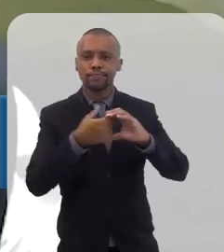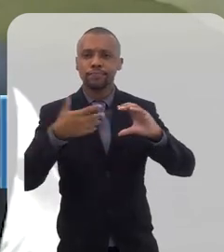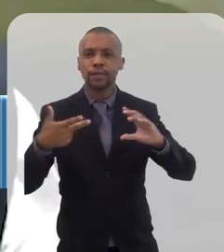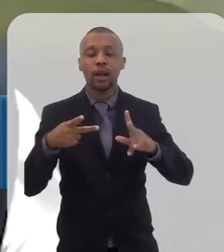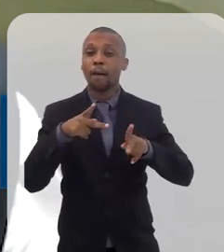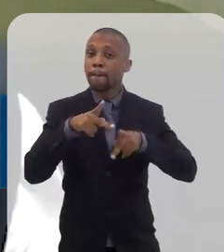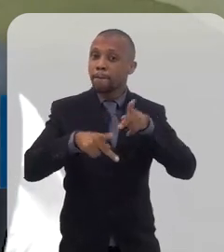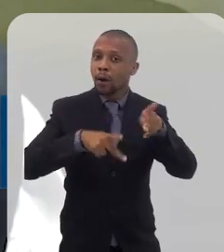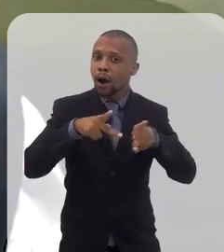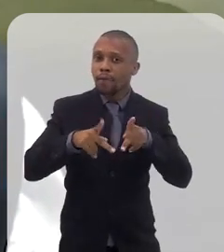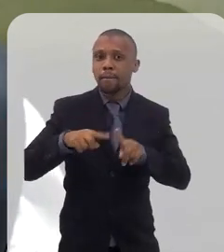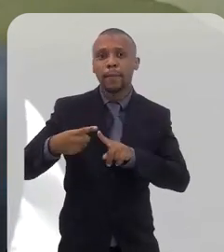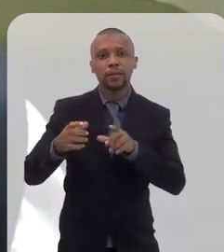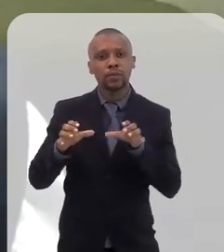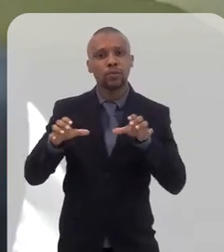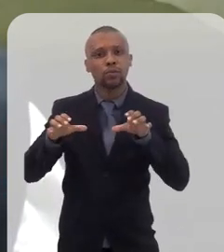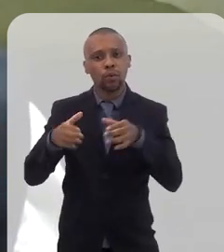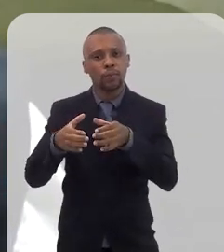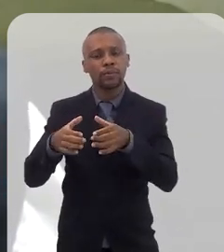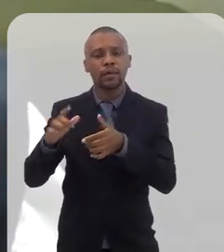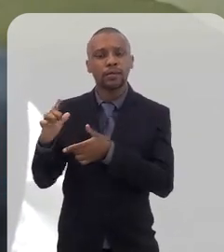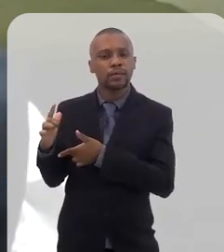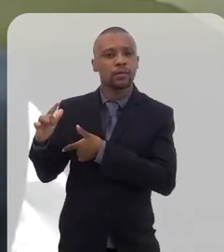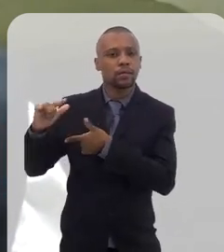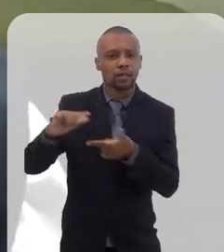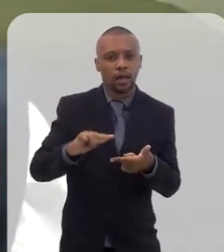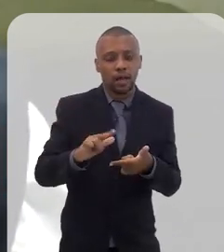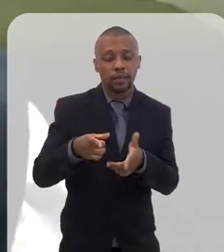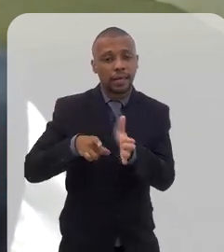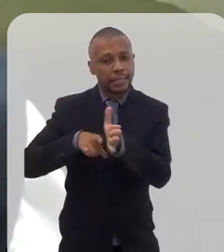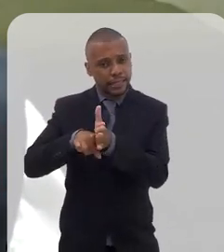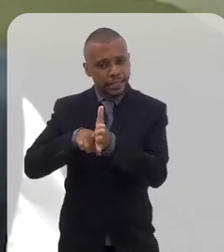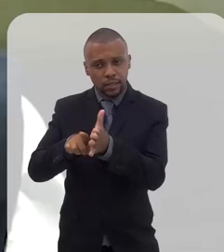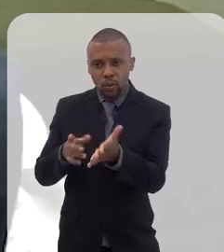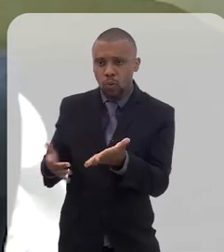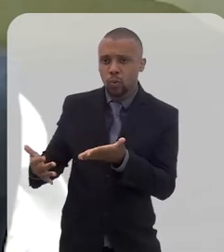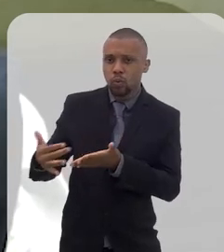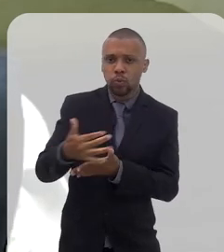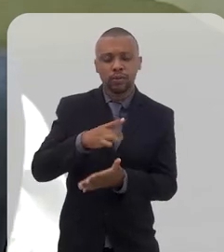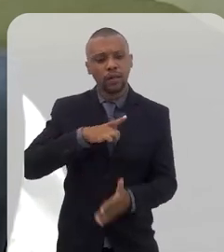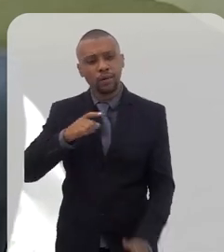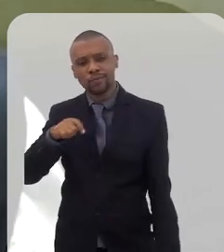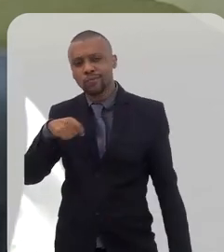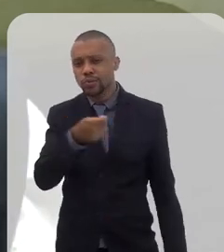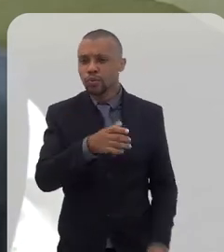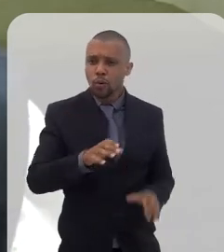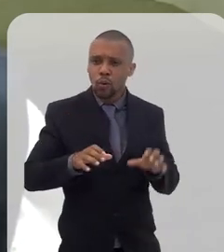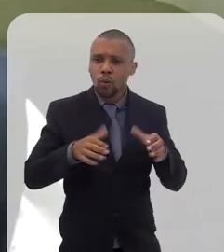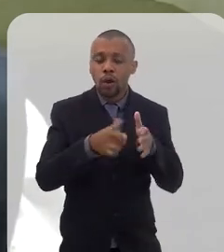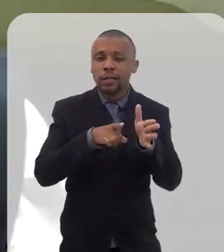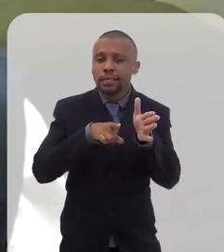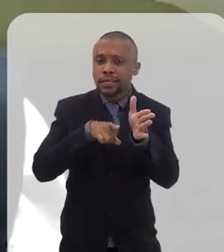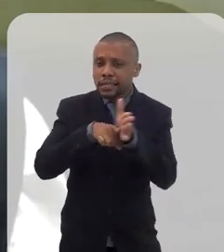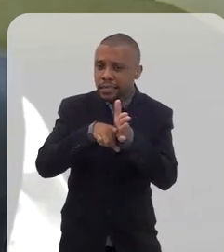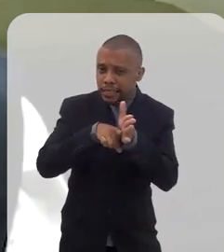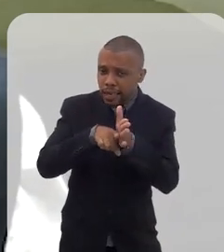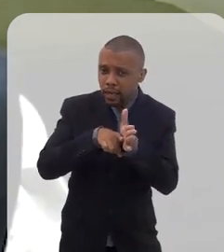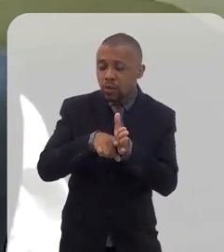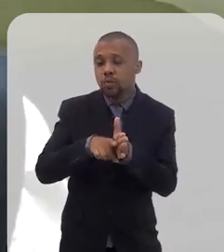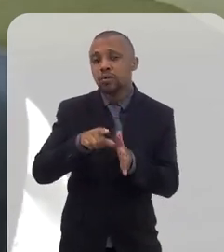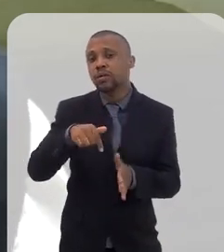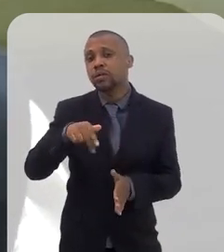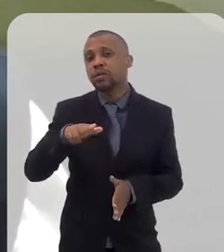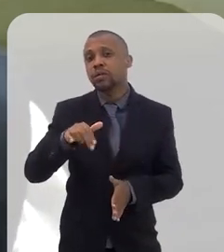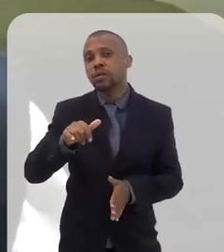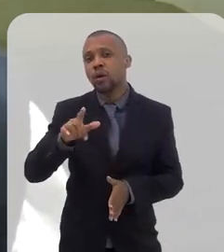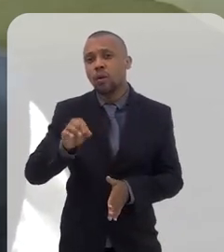de povos e comunidades tradicionais. Esse censo vem sendo até chamado por algumas comunidades do censo quilombola,